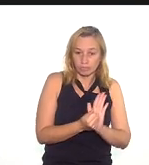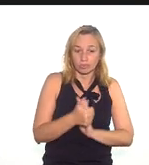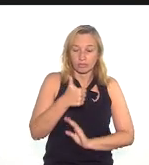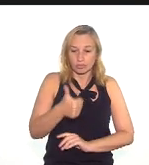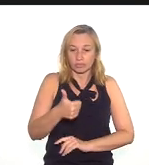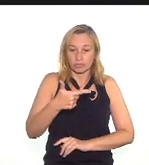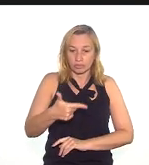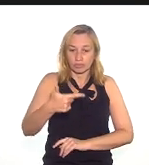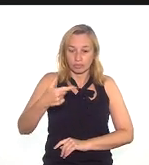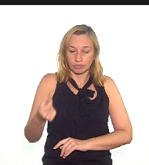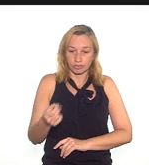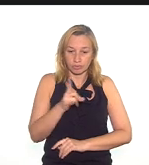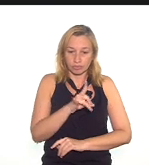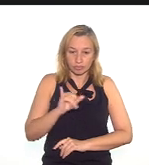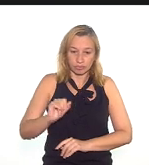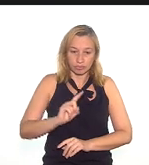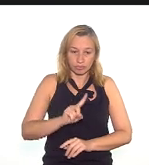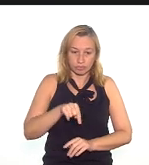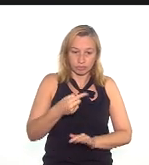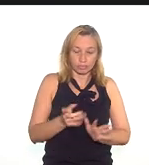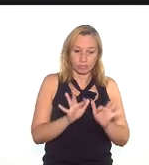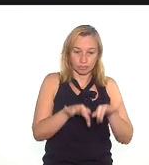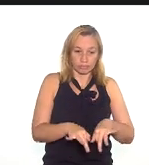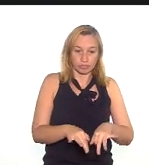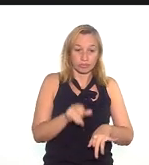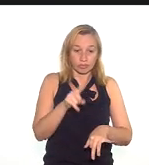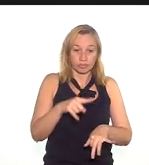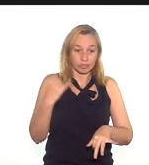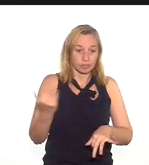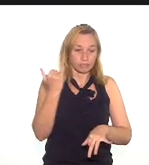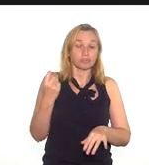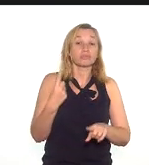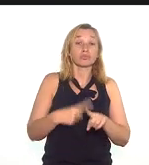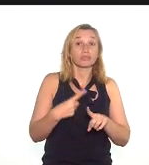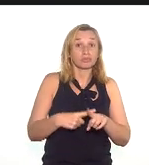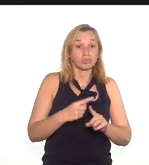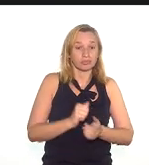dias após a conclusão. Isso aqui é um detalhe importante, porque